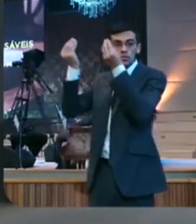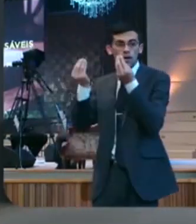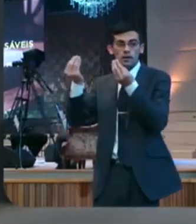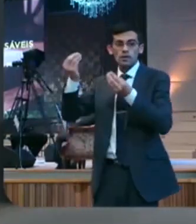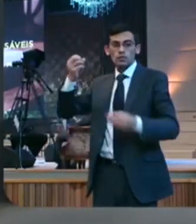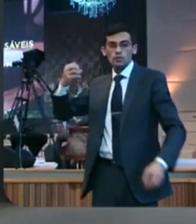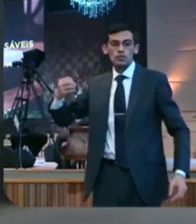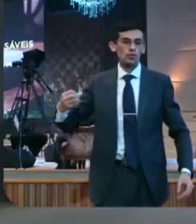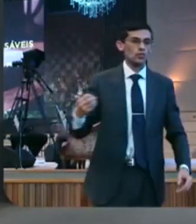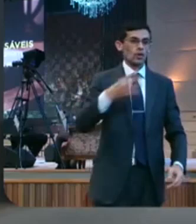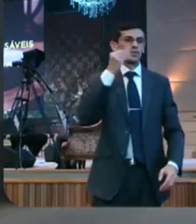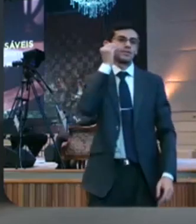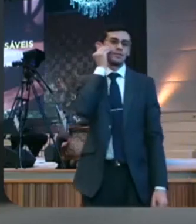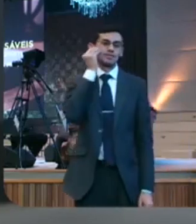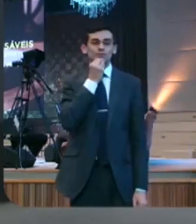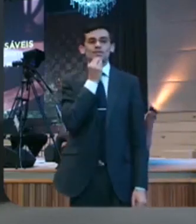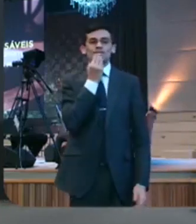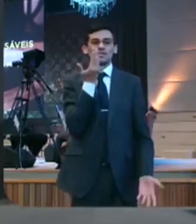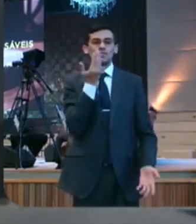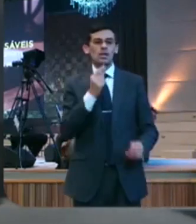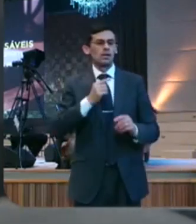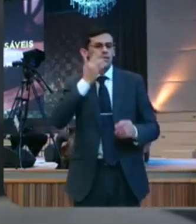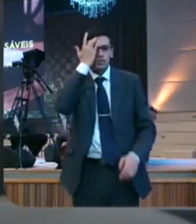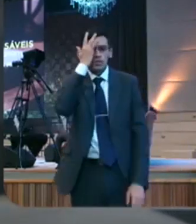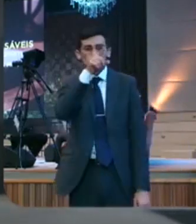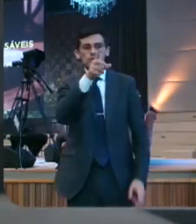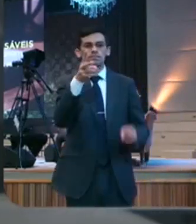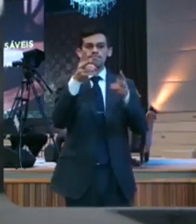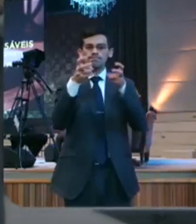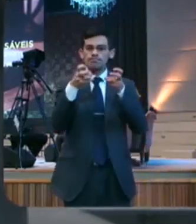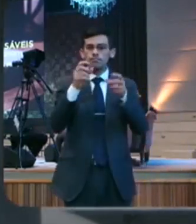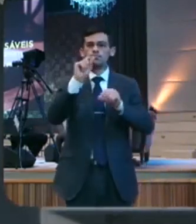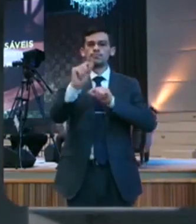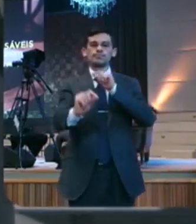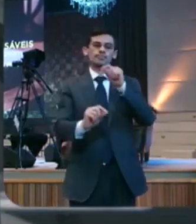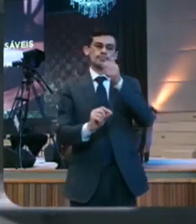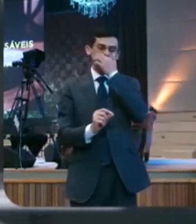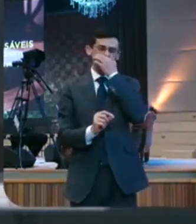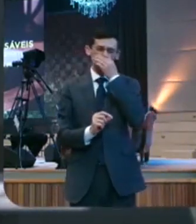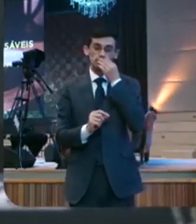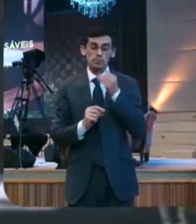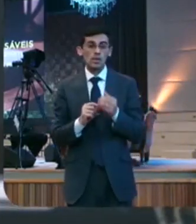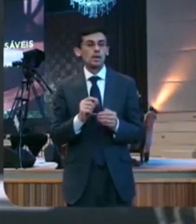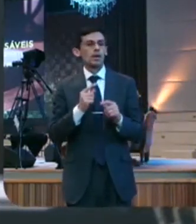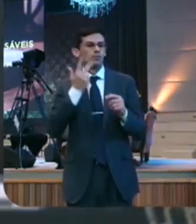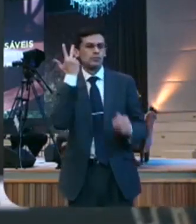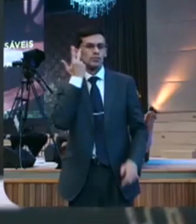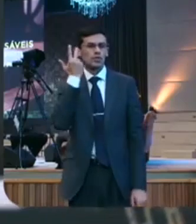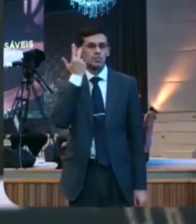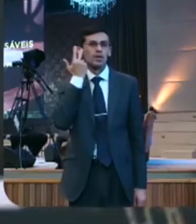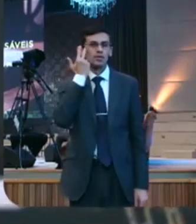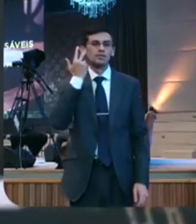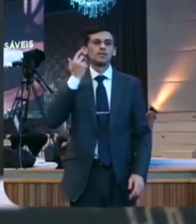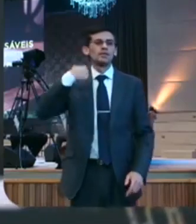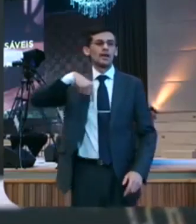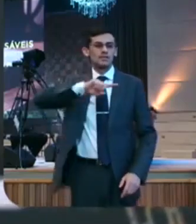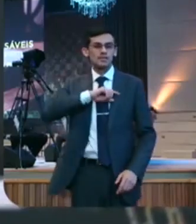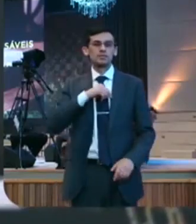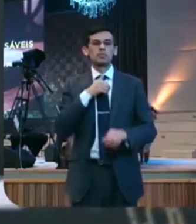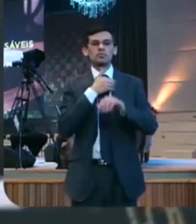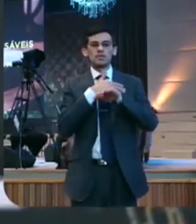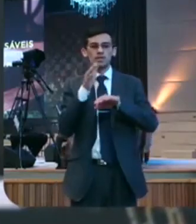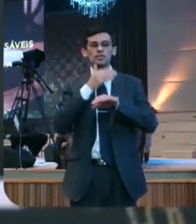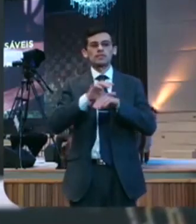segunda chance. Eu não sei se você já percebeu que é comum a gente repetir os